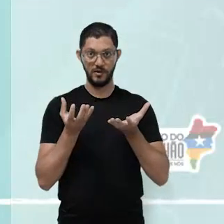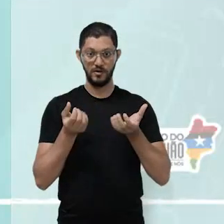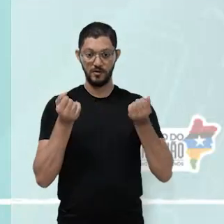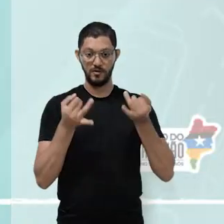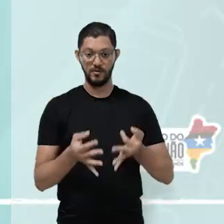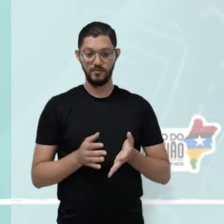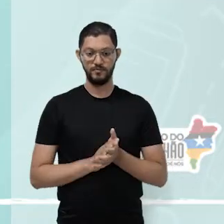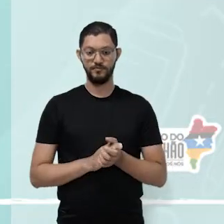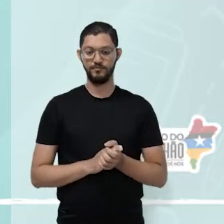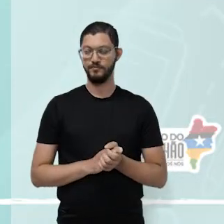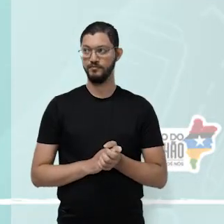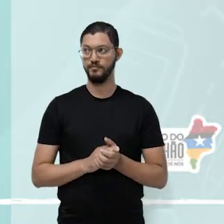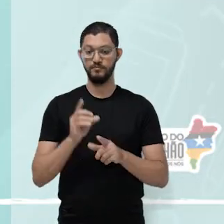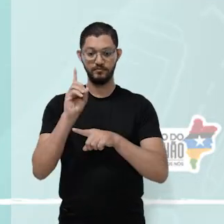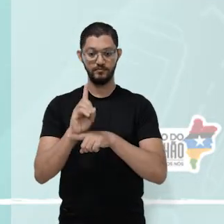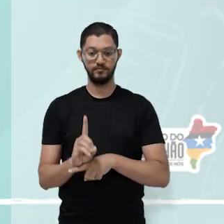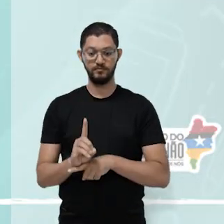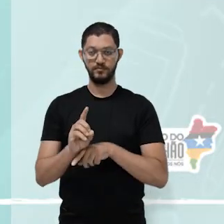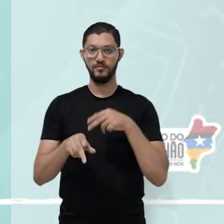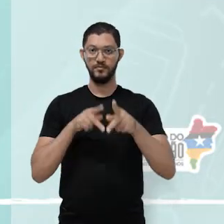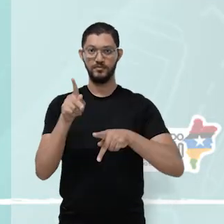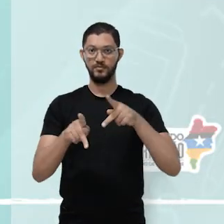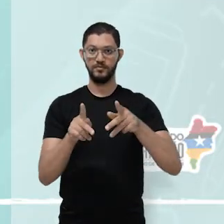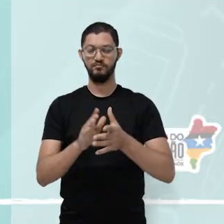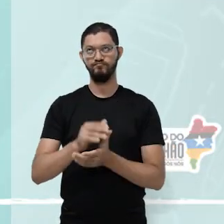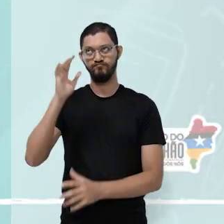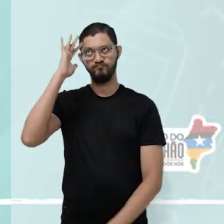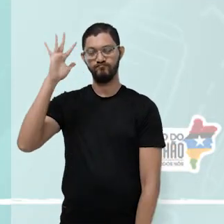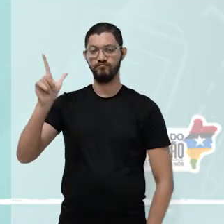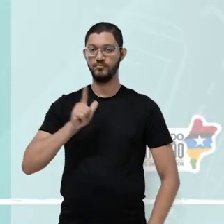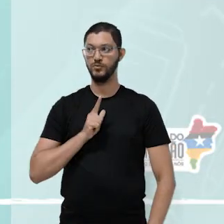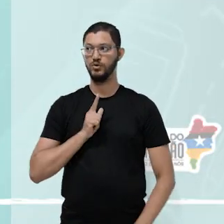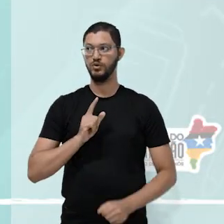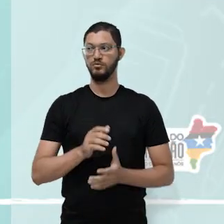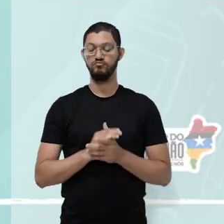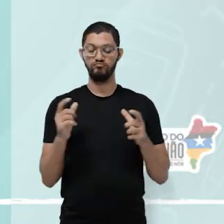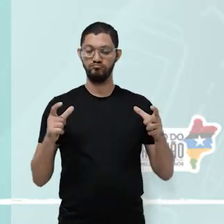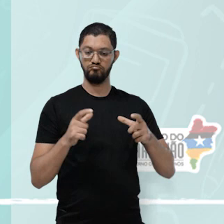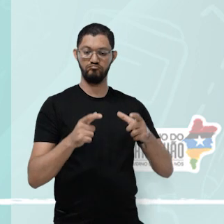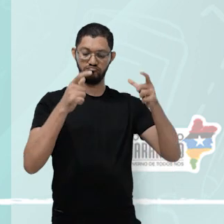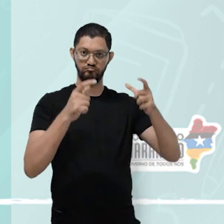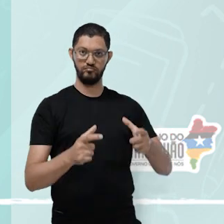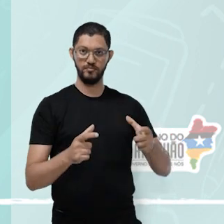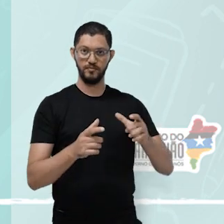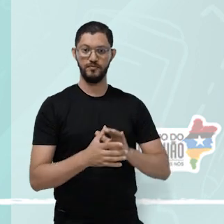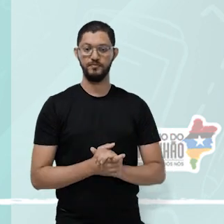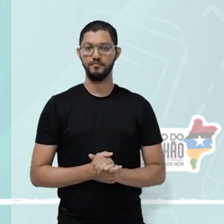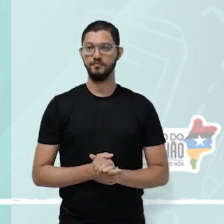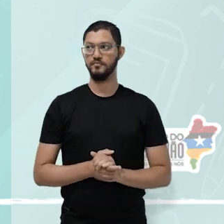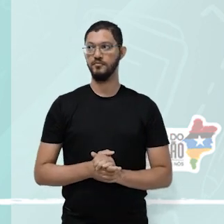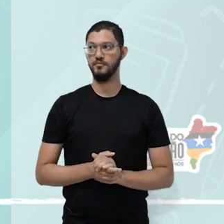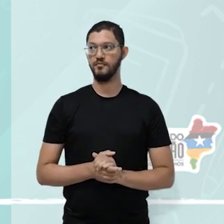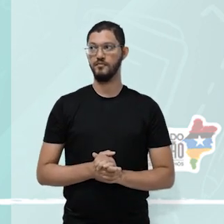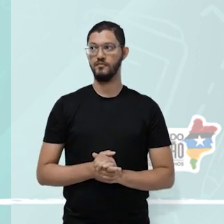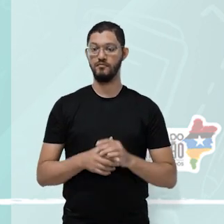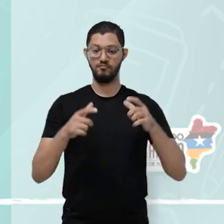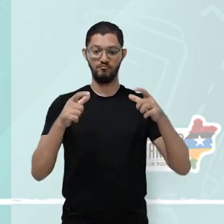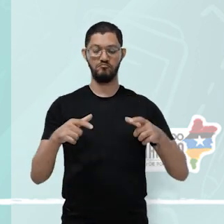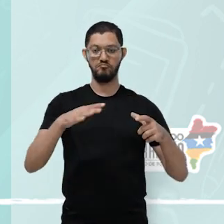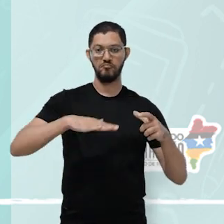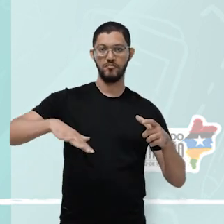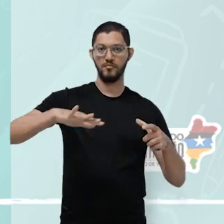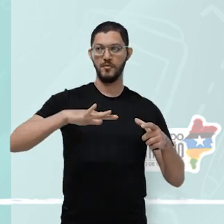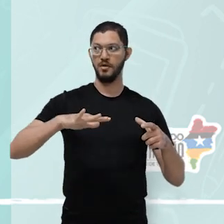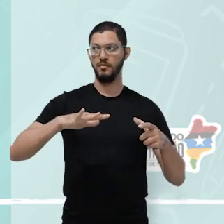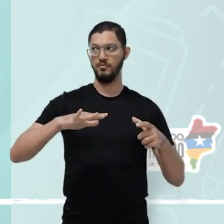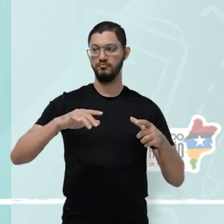é a densidade populacional. Imagina que eu tenho ali um local que é delimitado